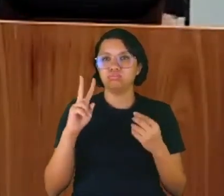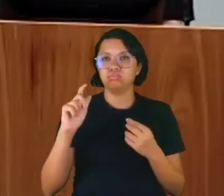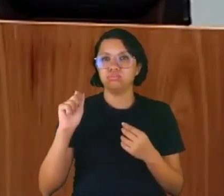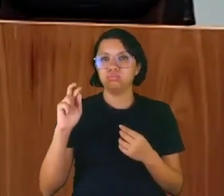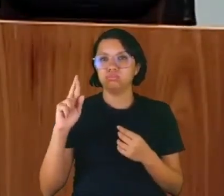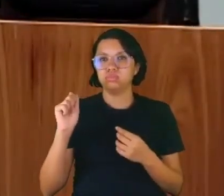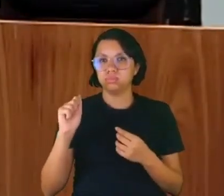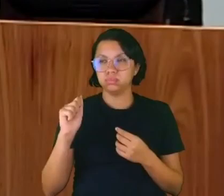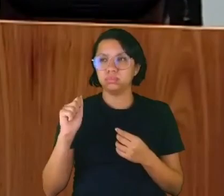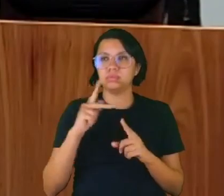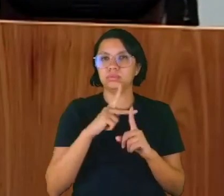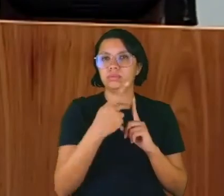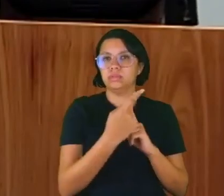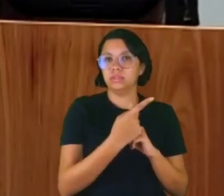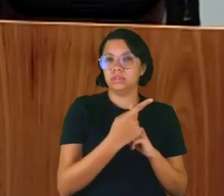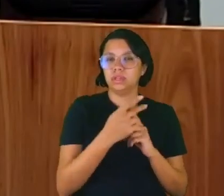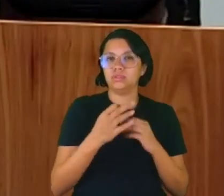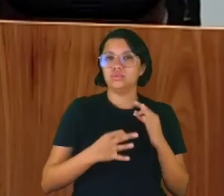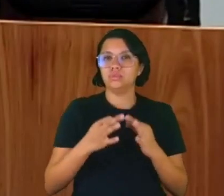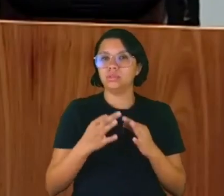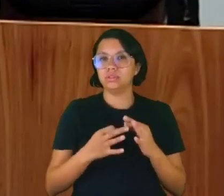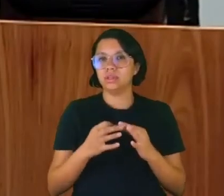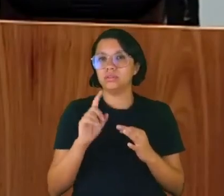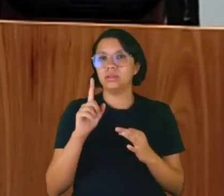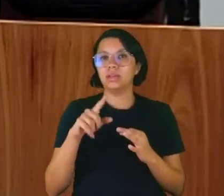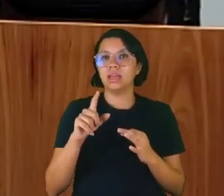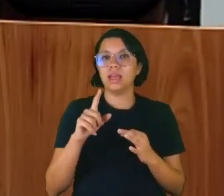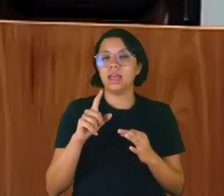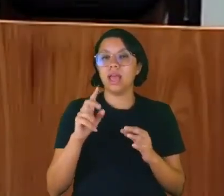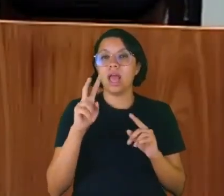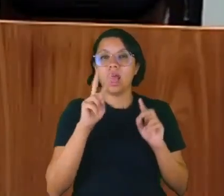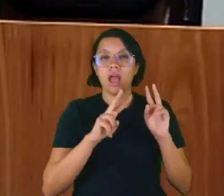e os juizados, que é a revisão da vida toda.